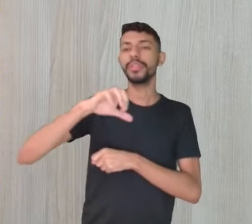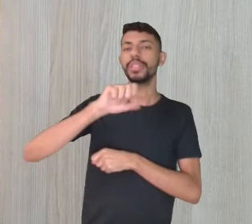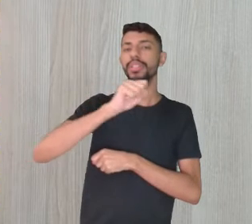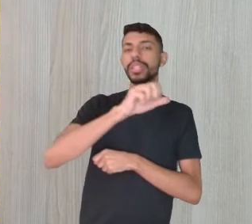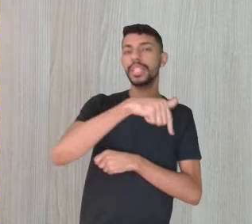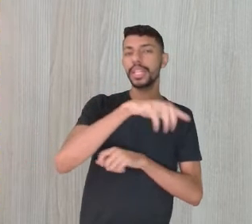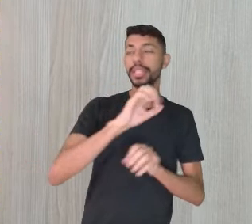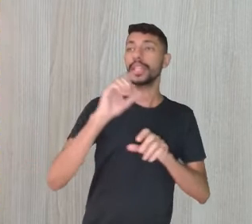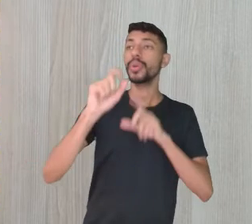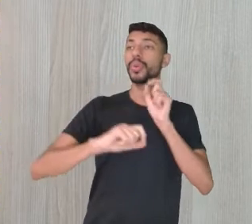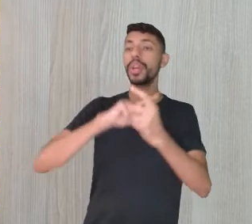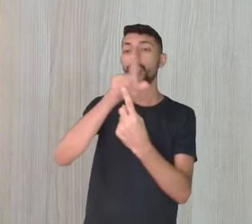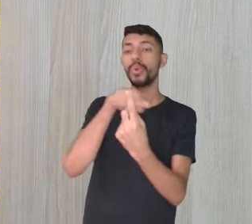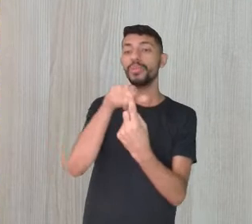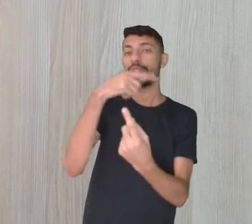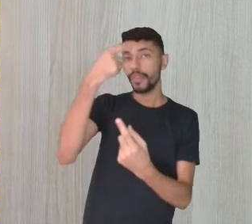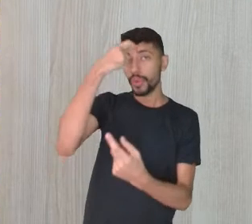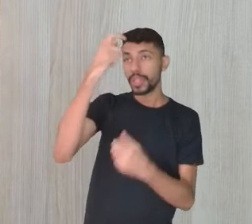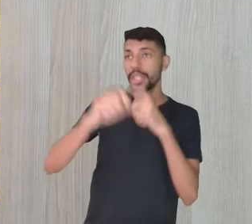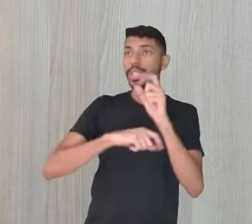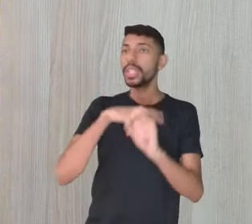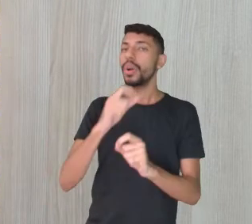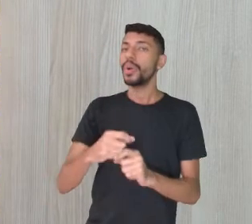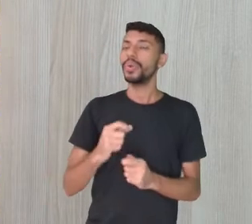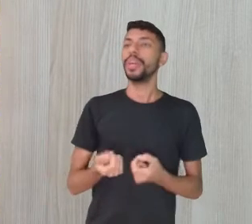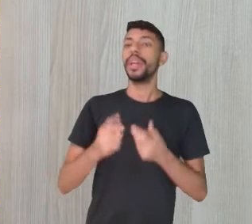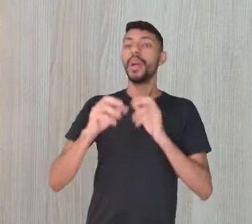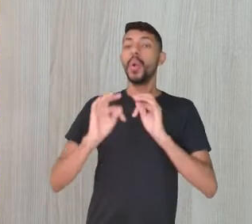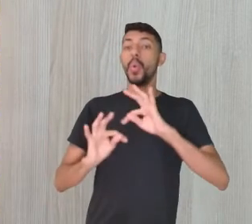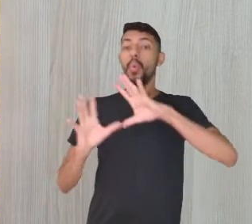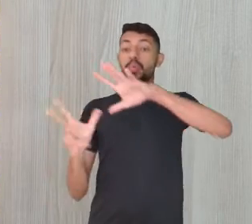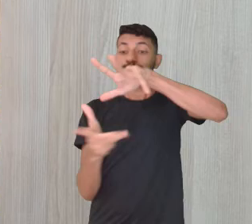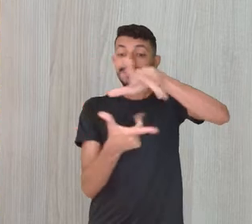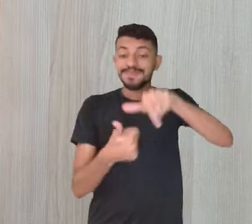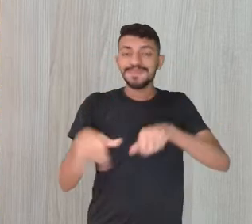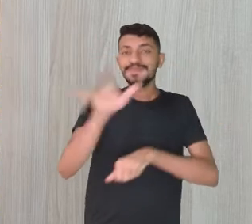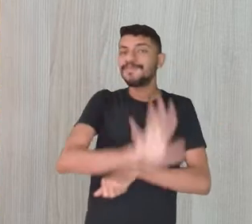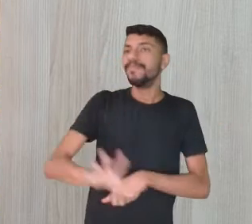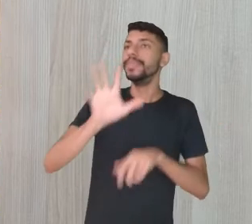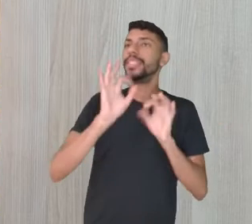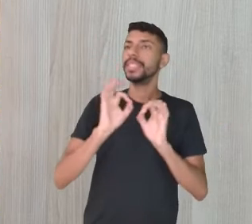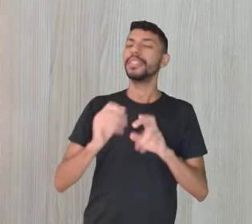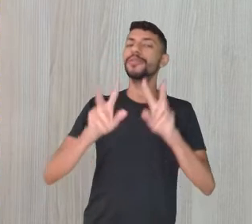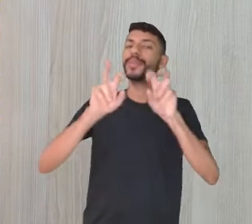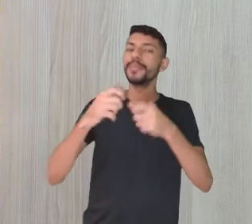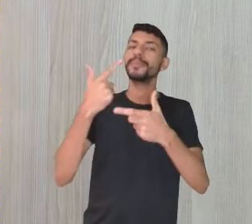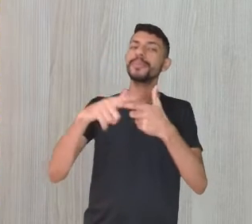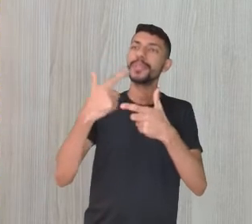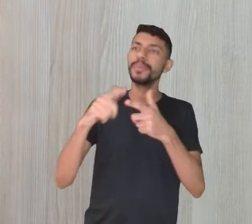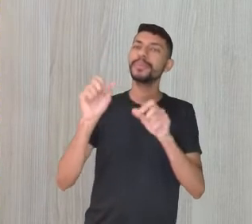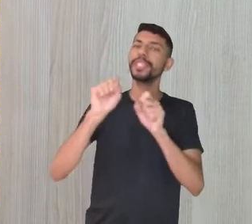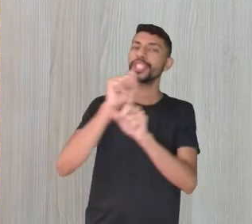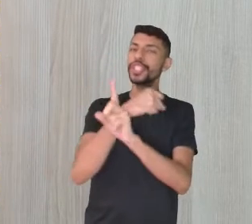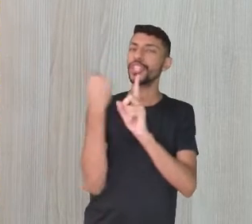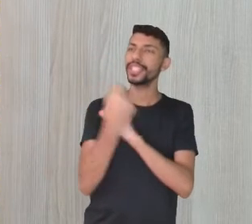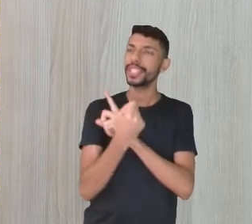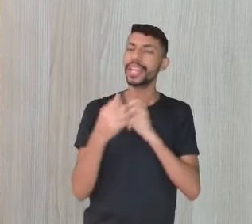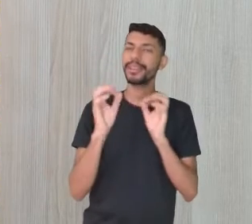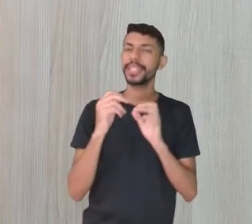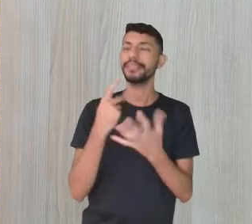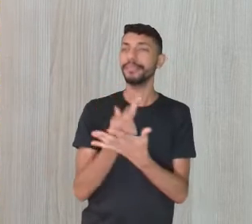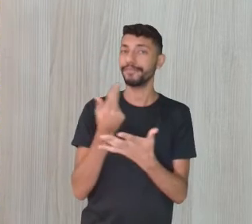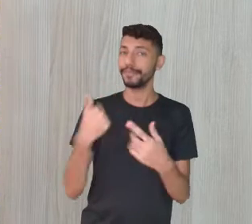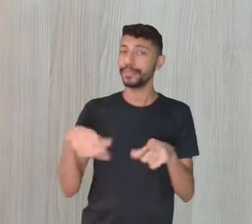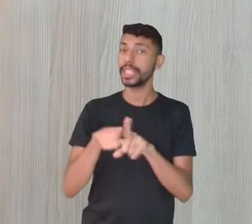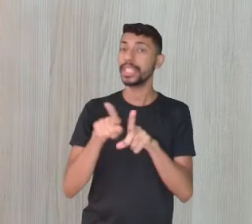pessoal, conscientizar a população de forma global a esse problema social que acontece e também criar